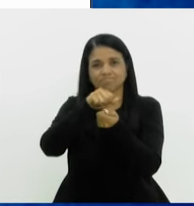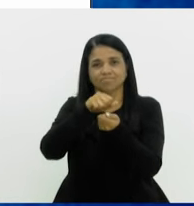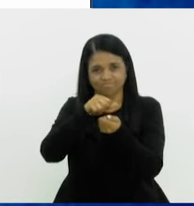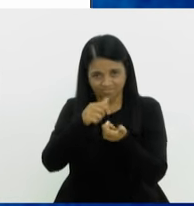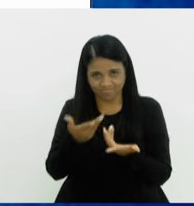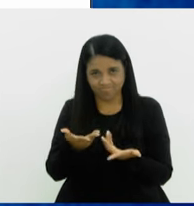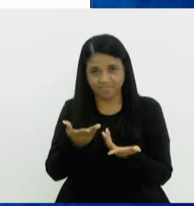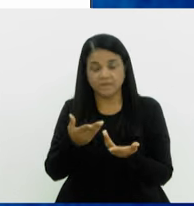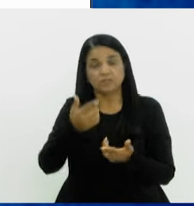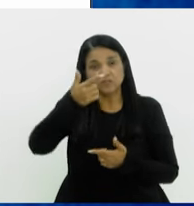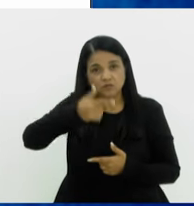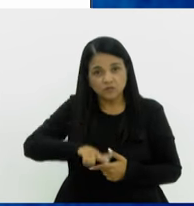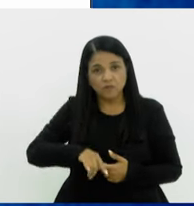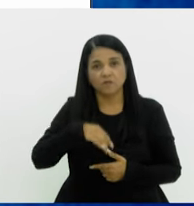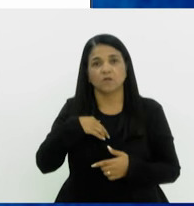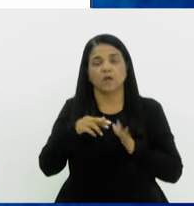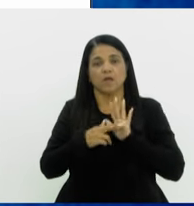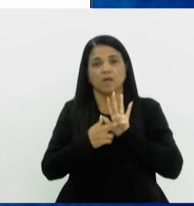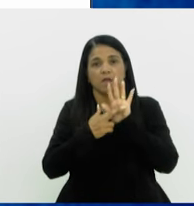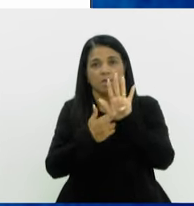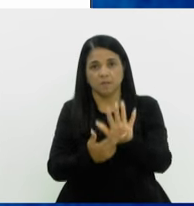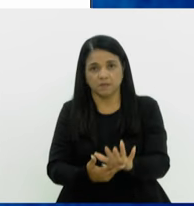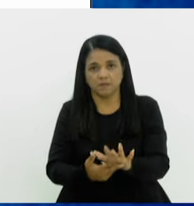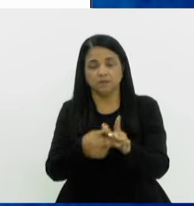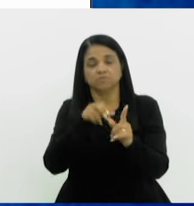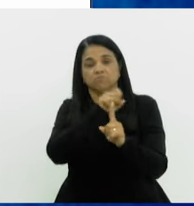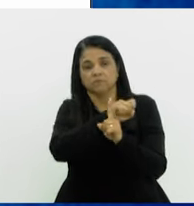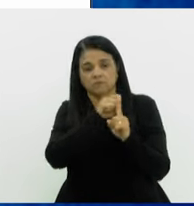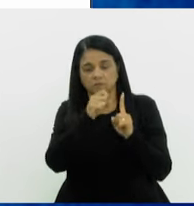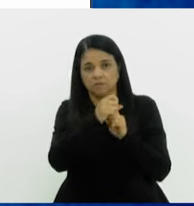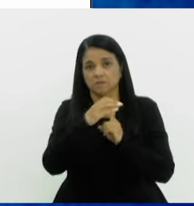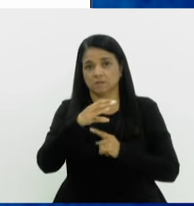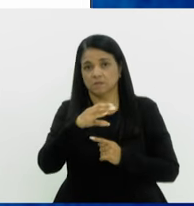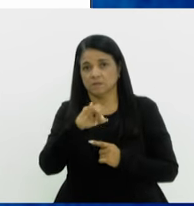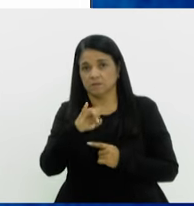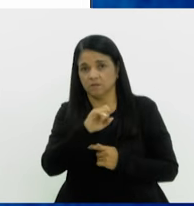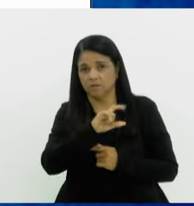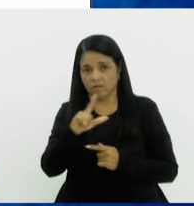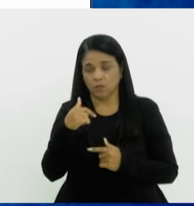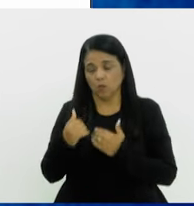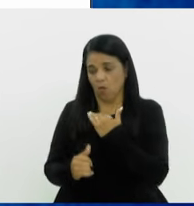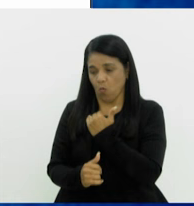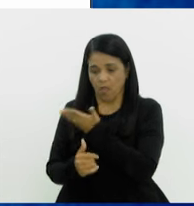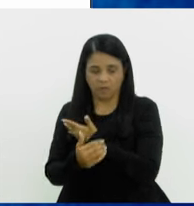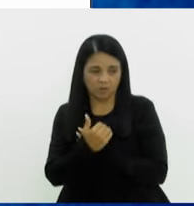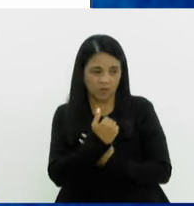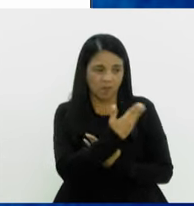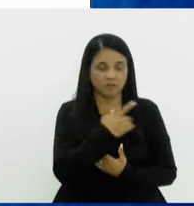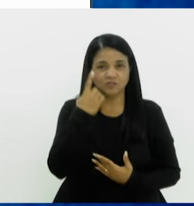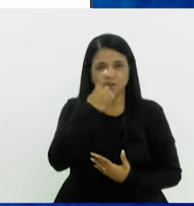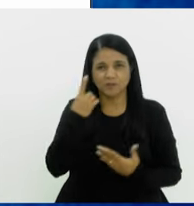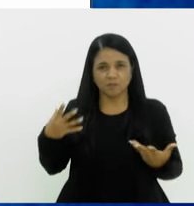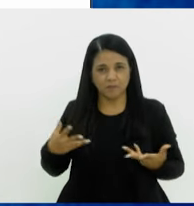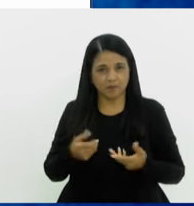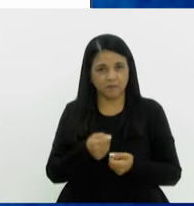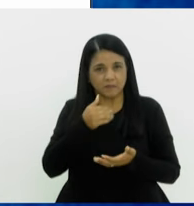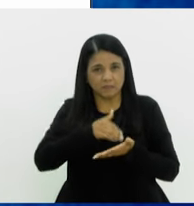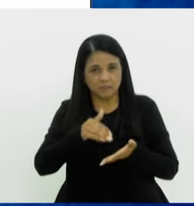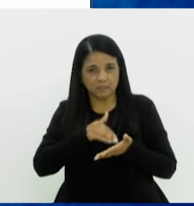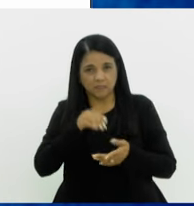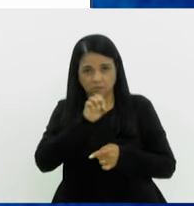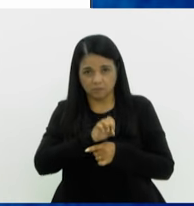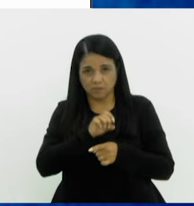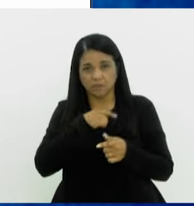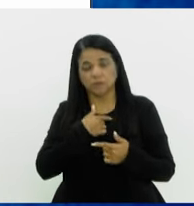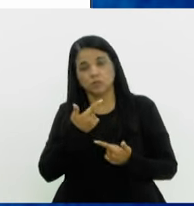então repito represento uma organização da sociedade civil aqui do lado de deputadas maravilhosas da secretaria do estado de